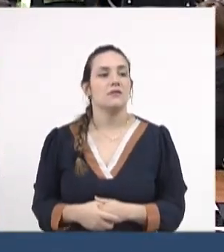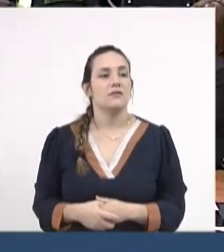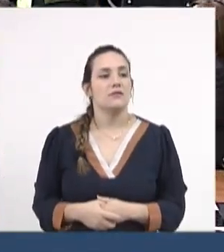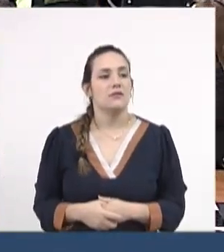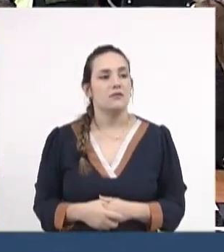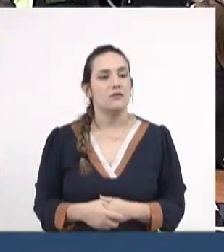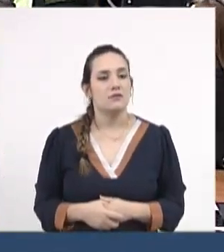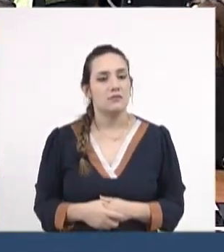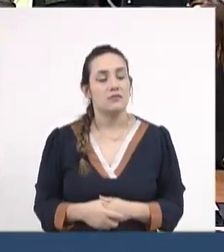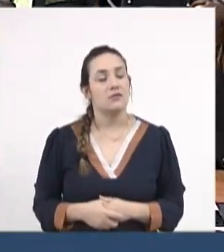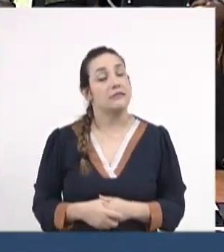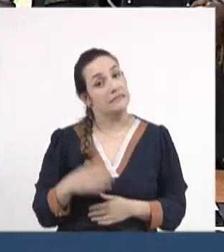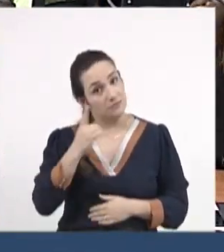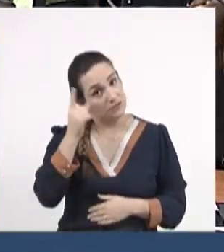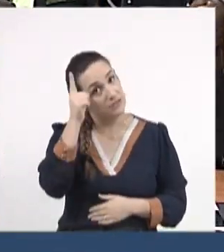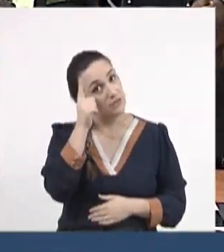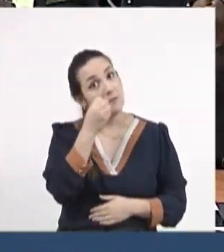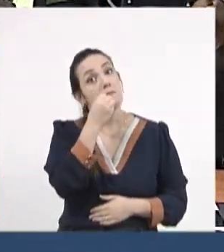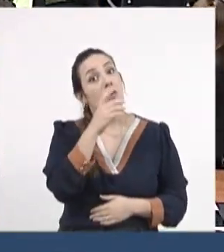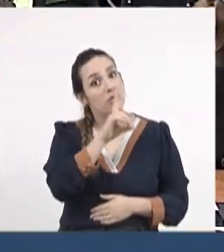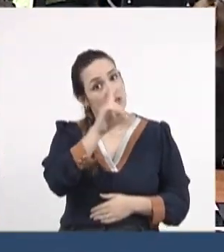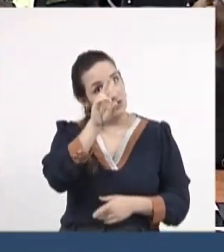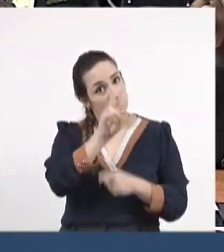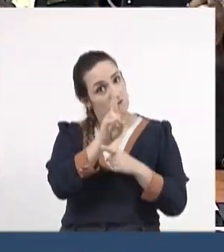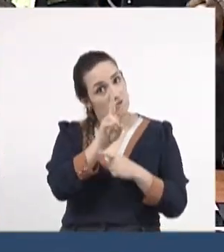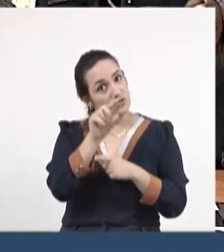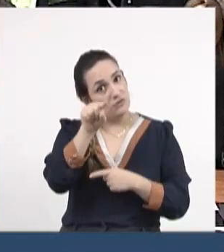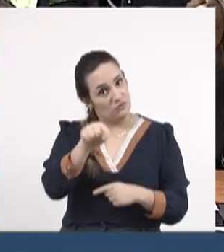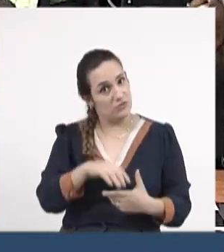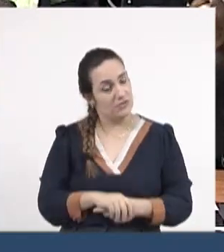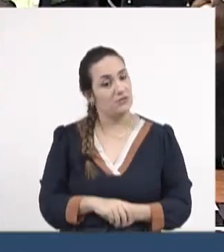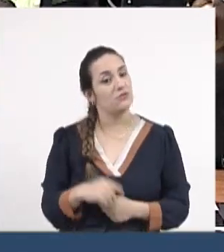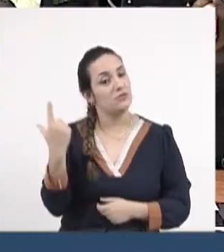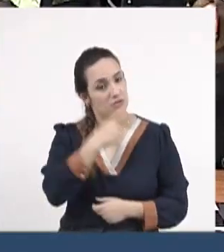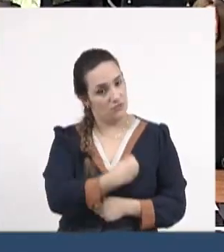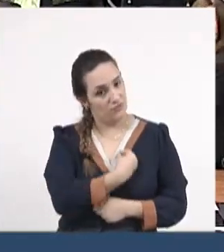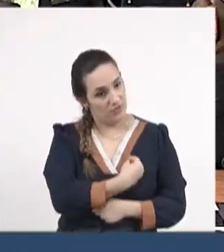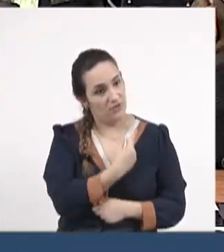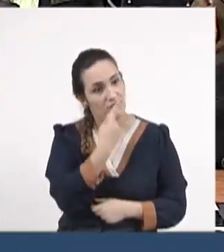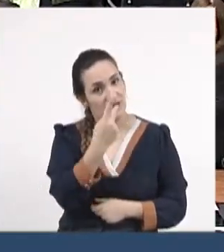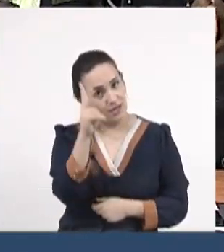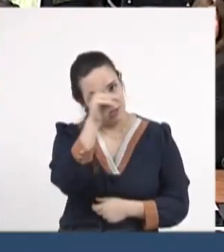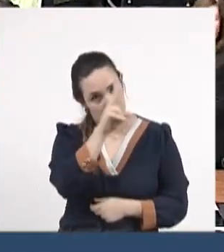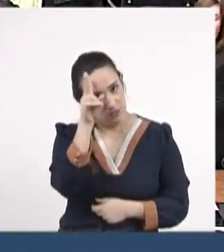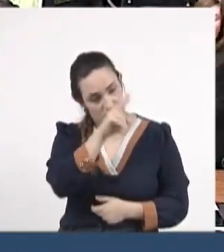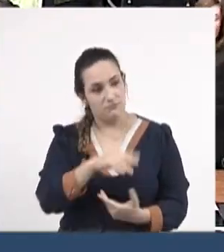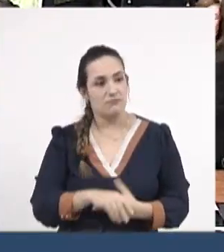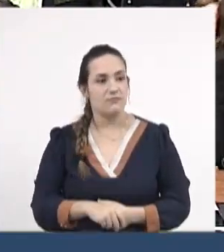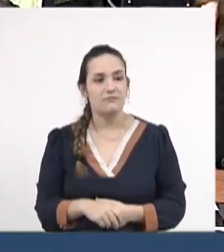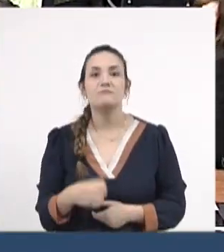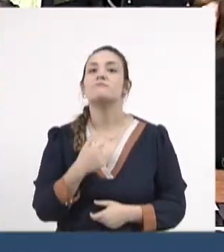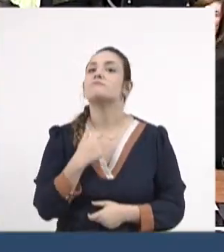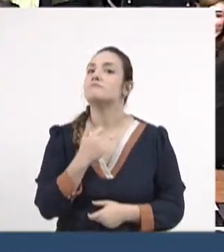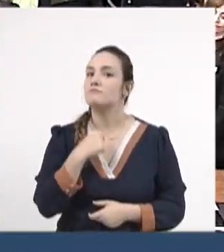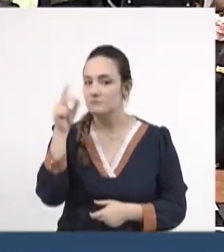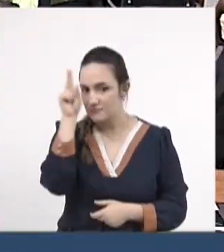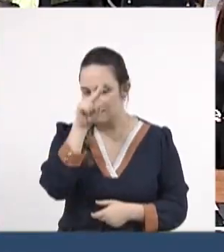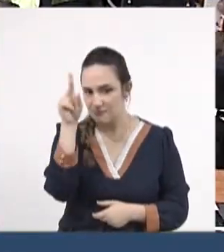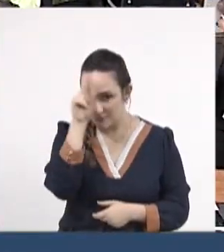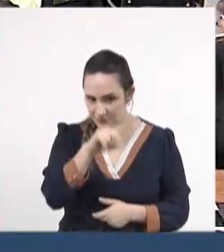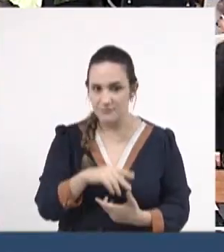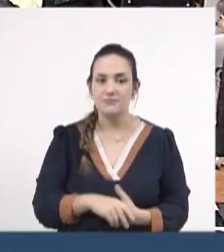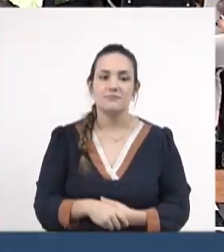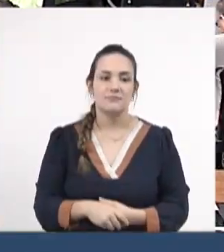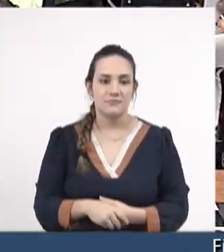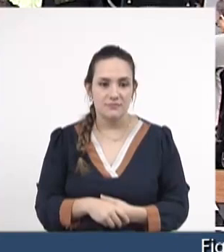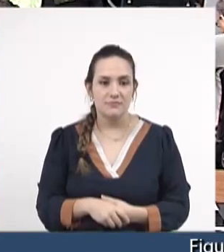bem que Deus te protegeu e você está aqui vivo para contar a história, o que aconteceu. E eu lembro perfeitamente